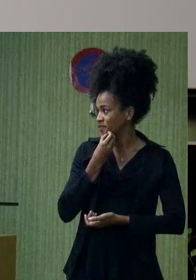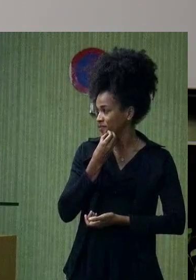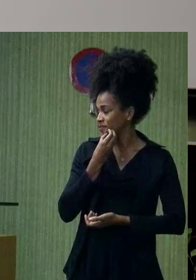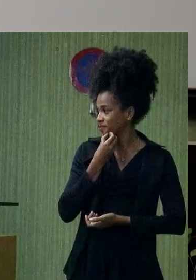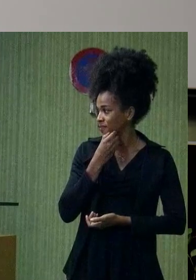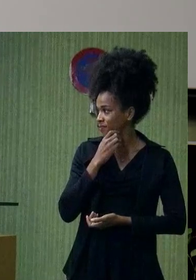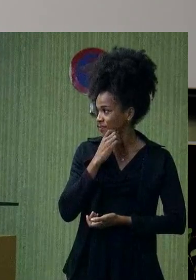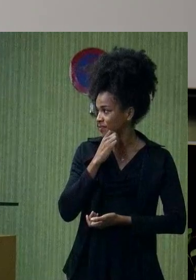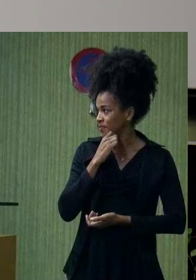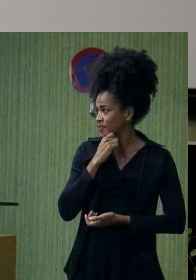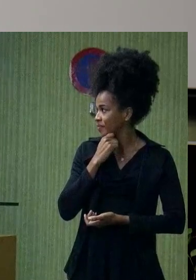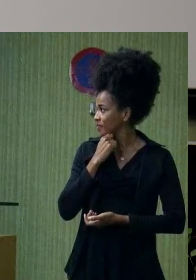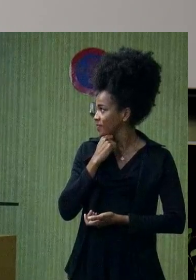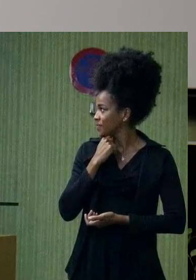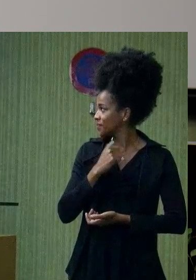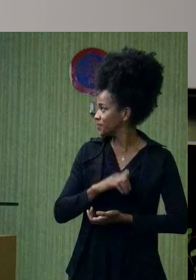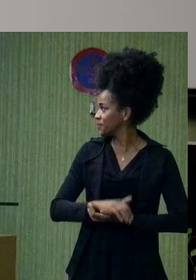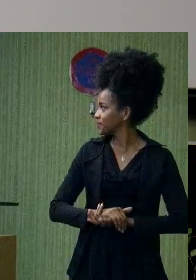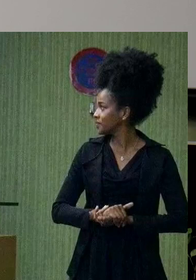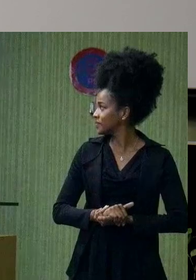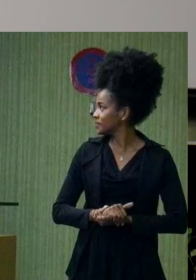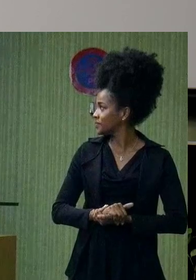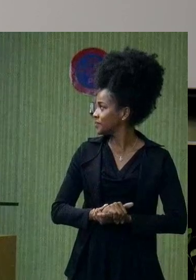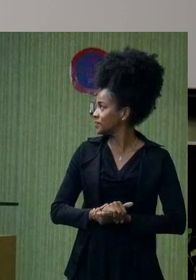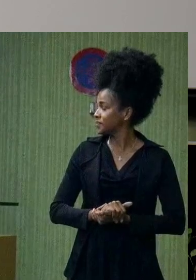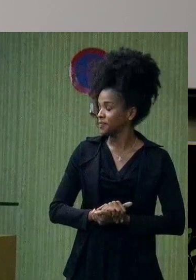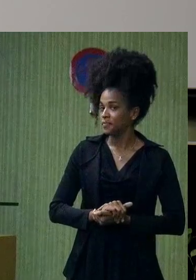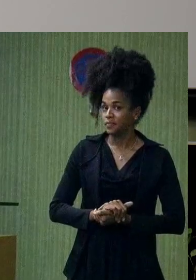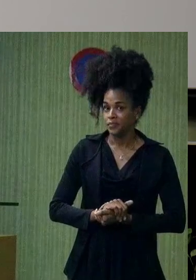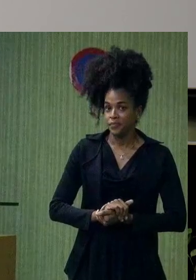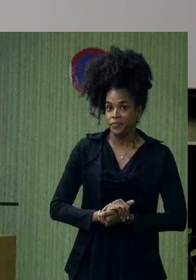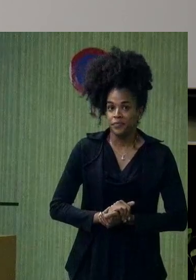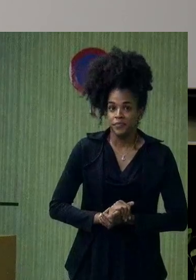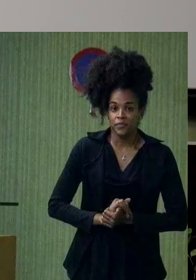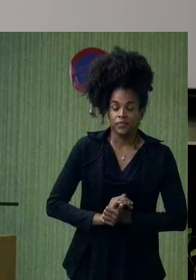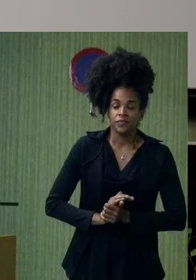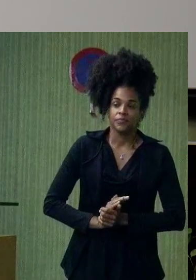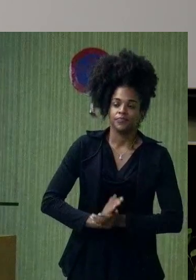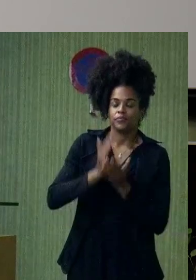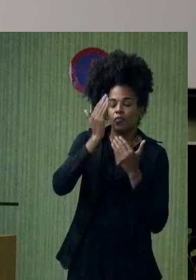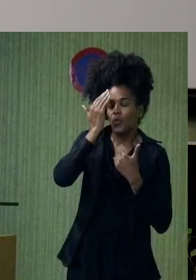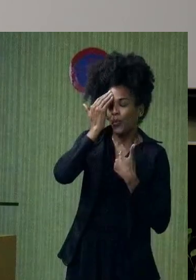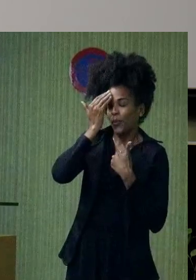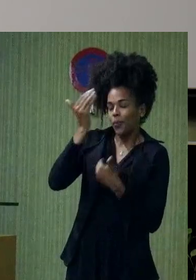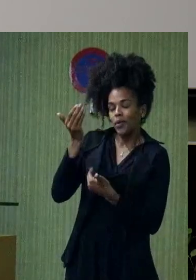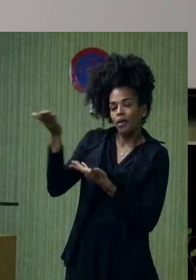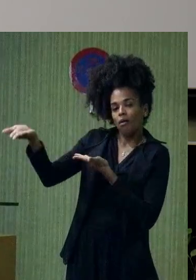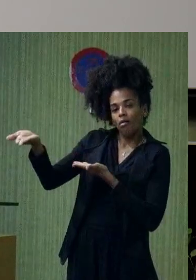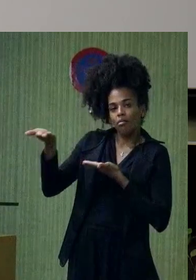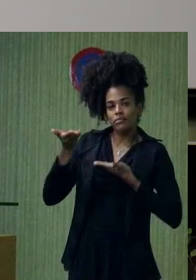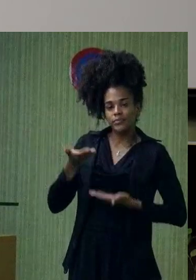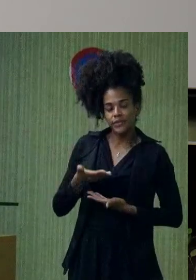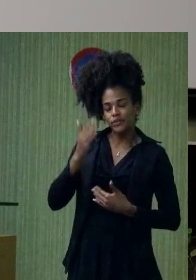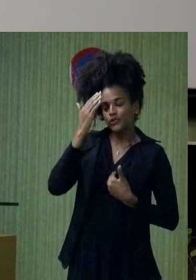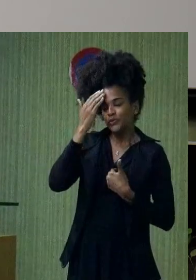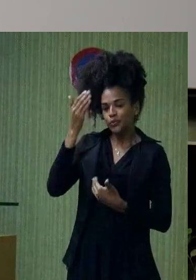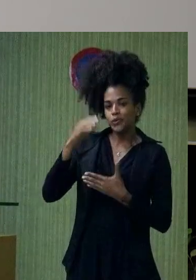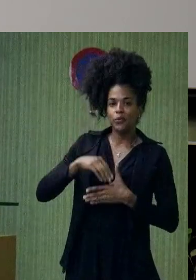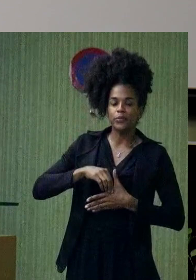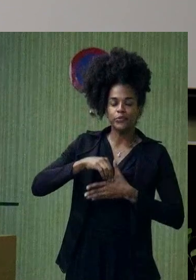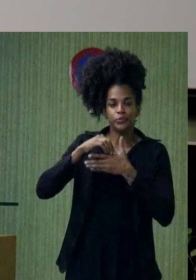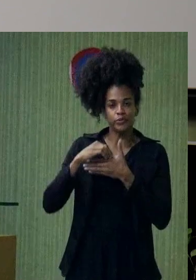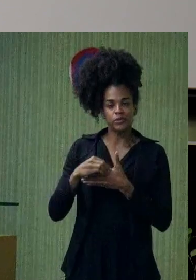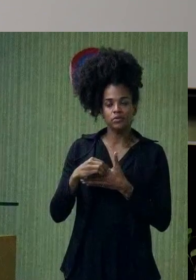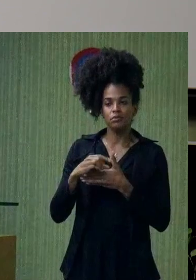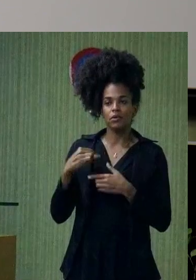escutar Professor Armando muito obrigada pela sua presença Obrigada pela disponibilidade Ministério Público eh